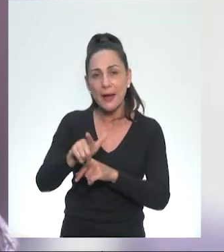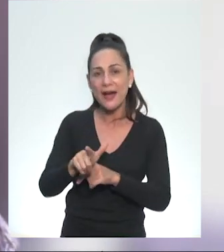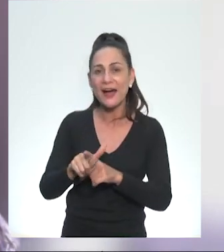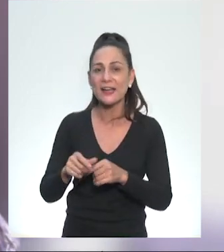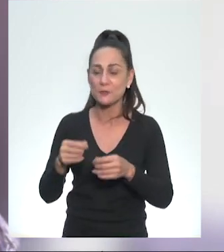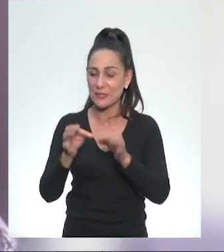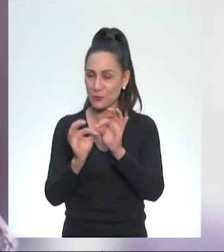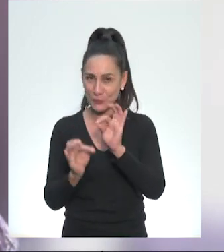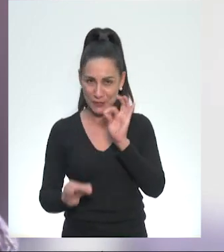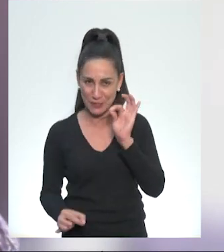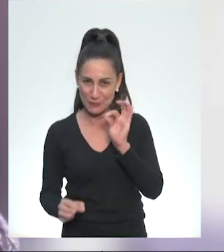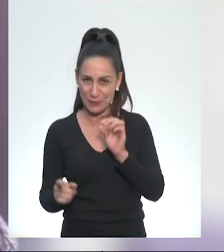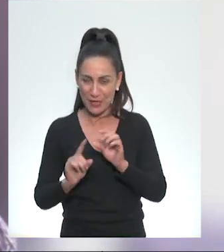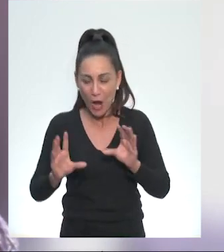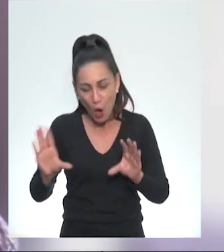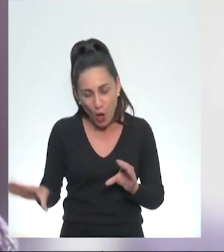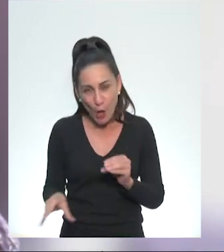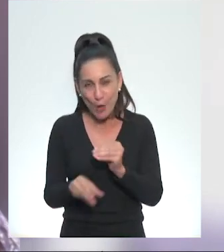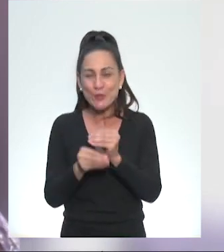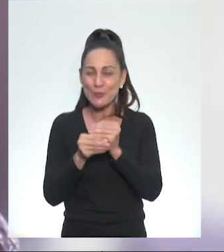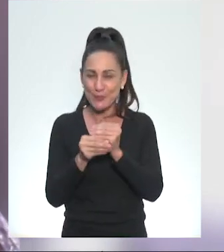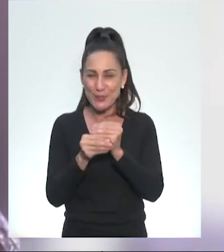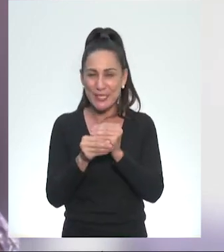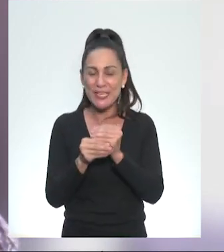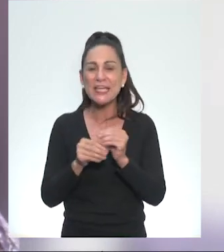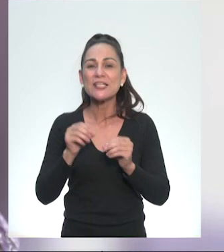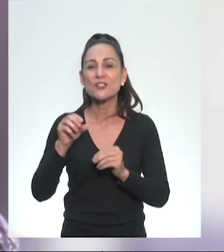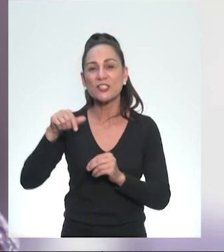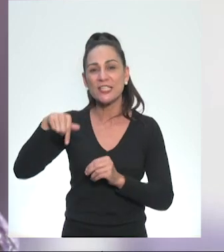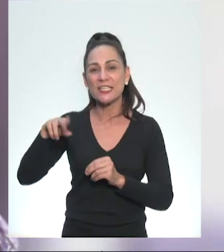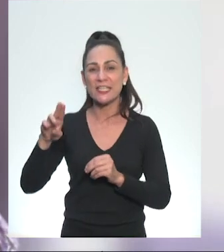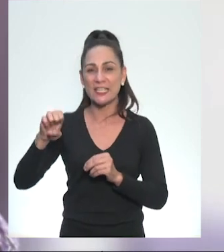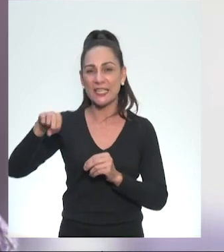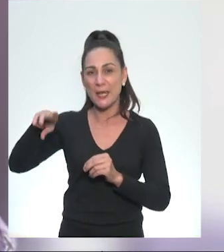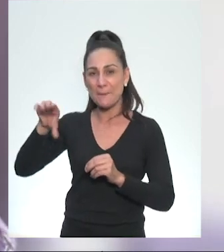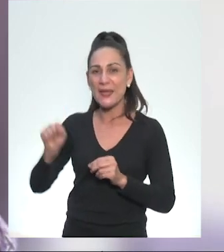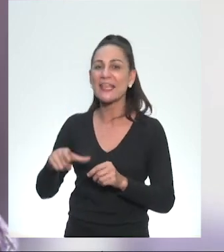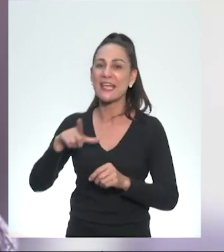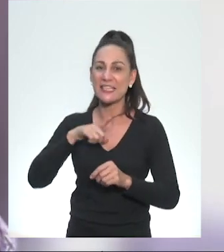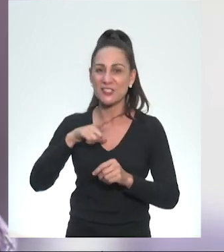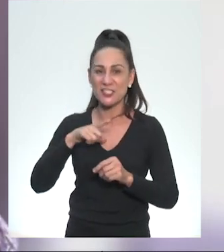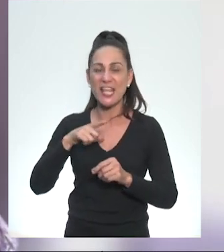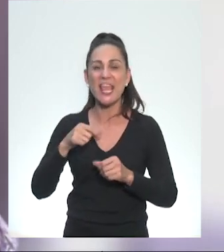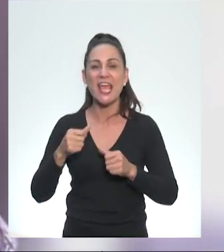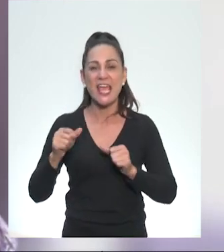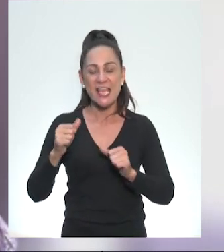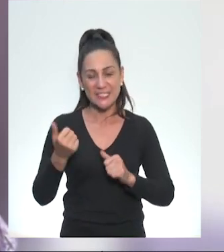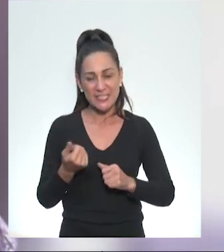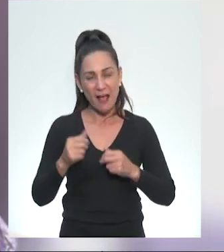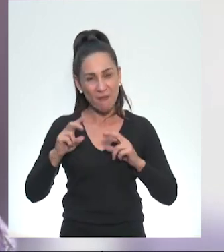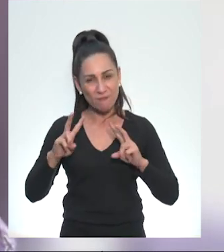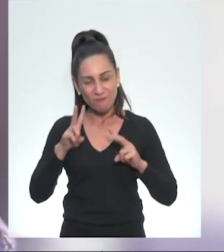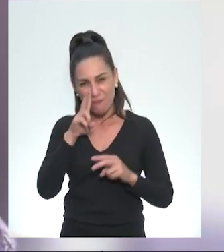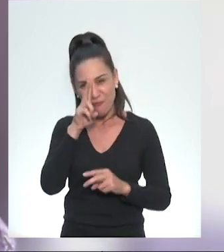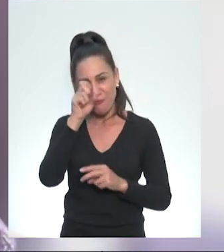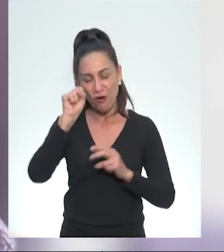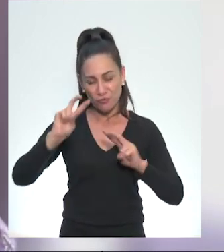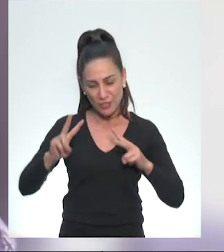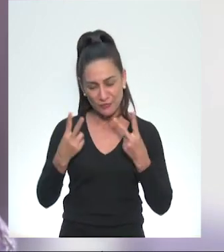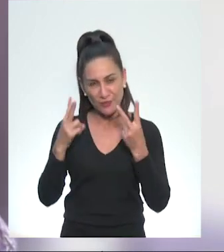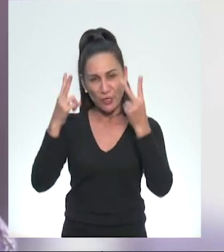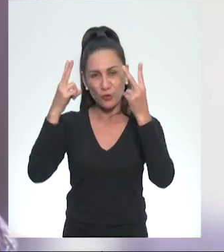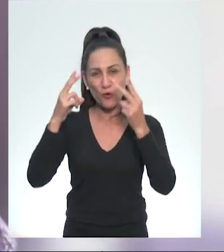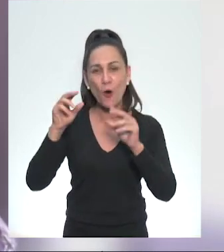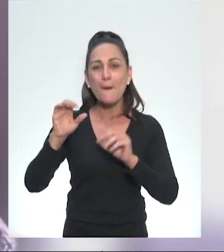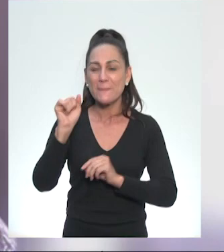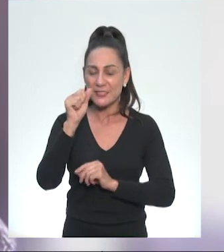não quis me alongar tanto, falei um pouquinho mais de Quemê, porque eles têm esse peso maior, mas quis dar uma visão geral